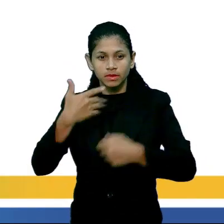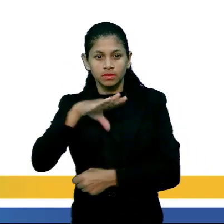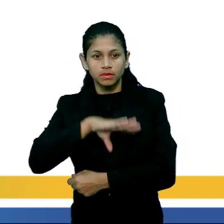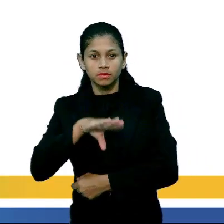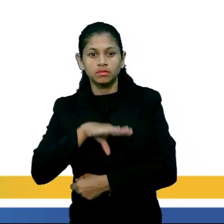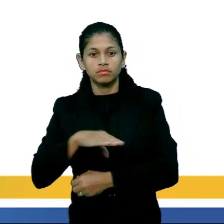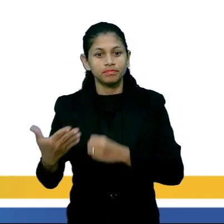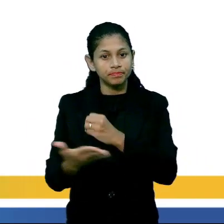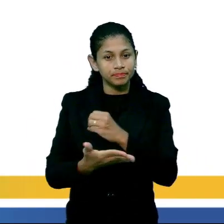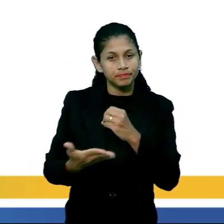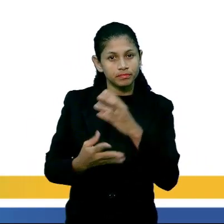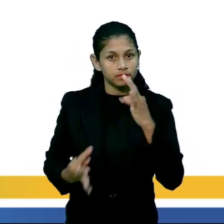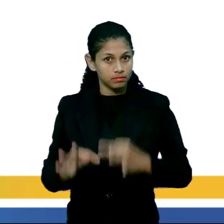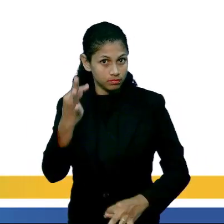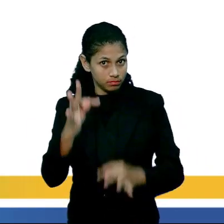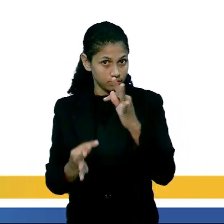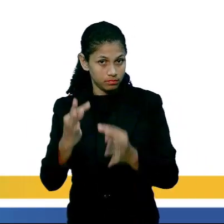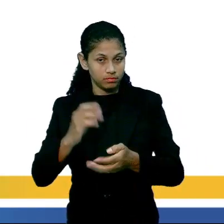resposta?